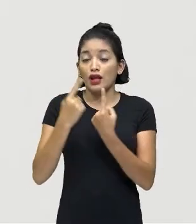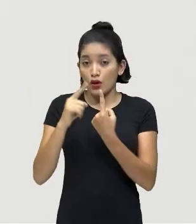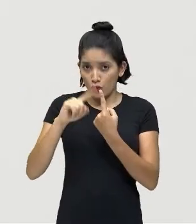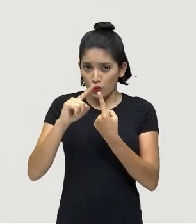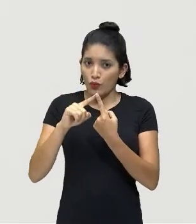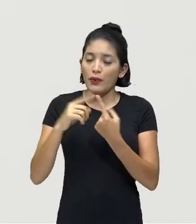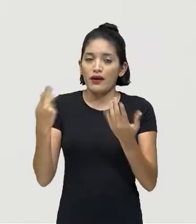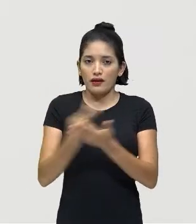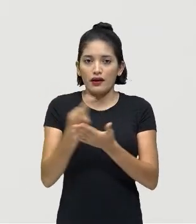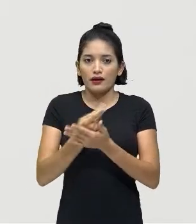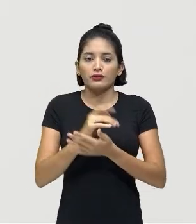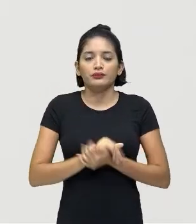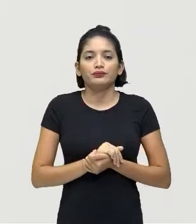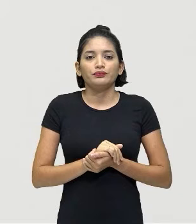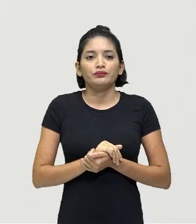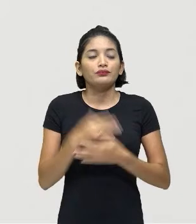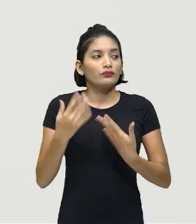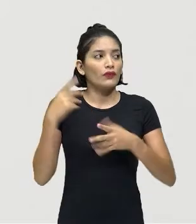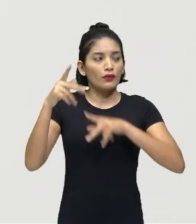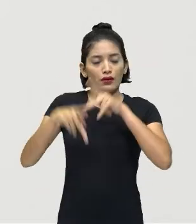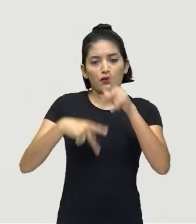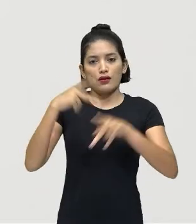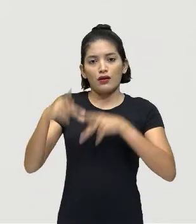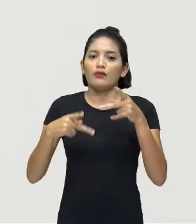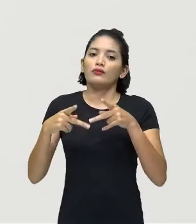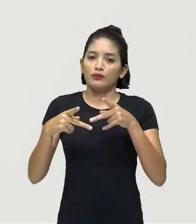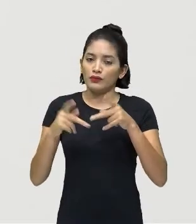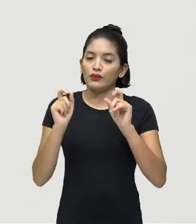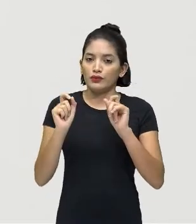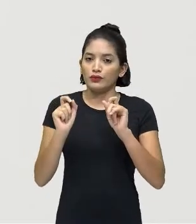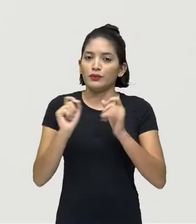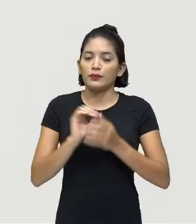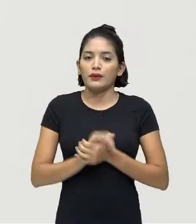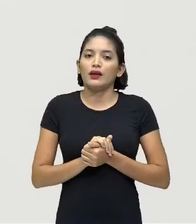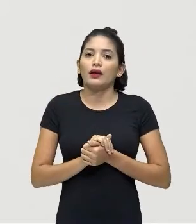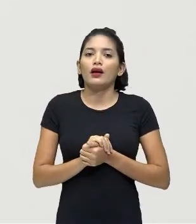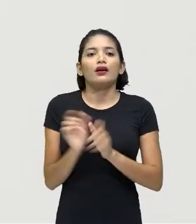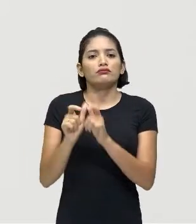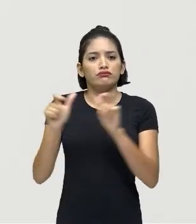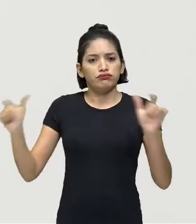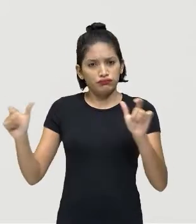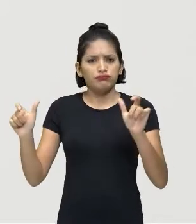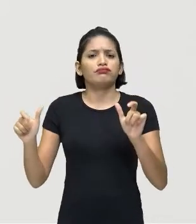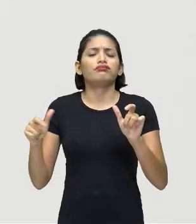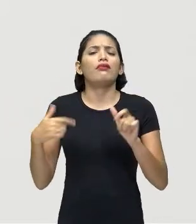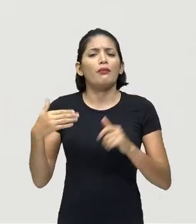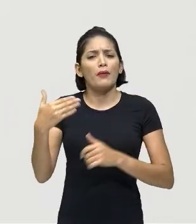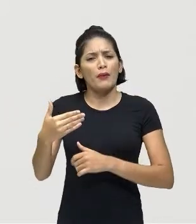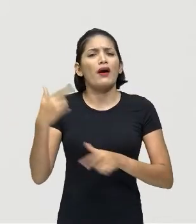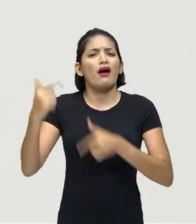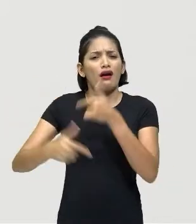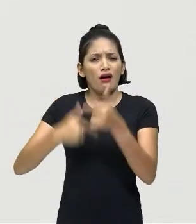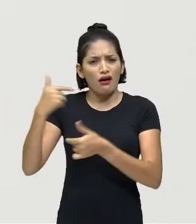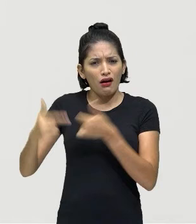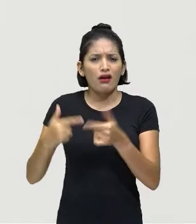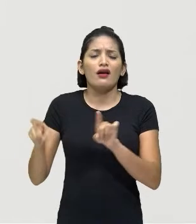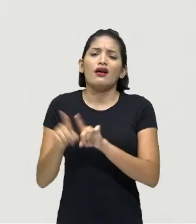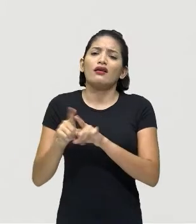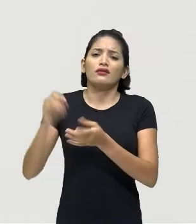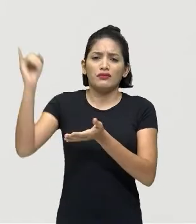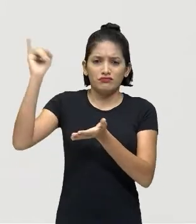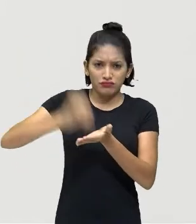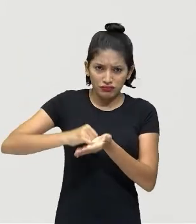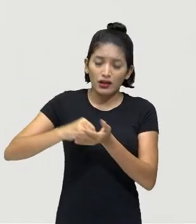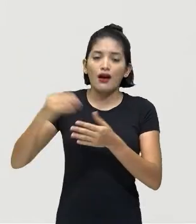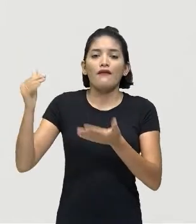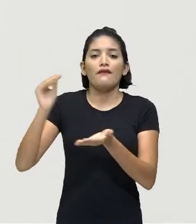Não está. Então, a insatisfação da população com o czar só crescia. Longas jornadas de trabalho e altos impostos e a falta